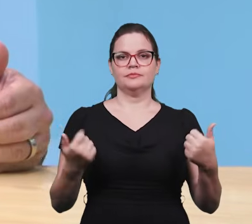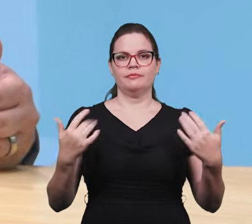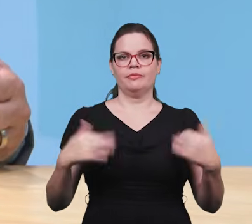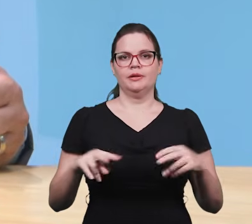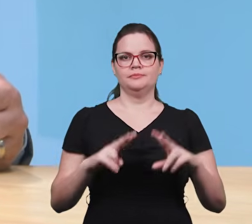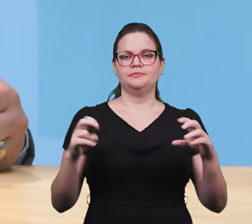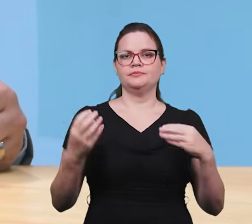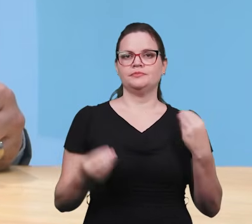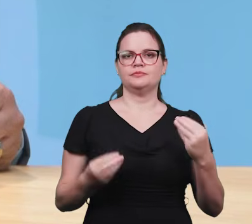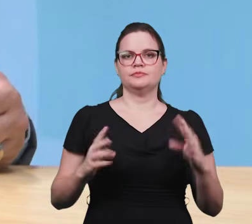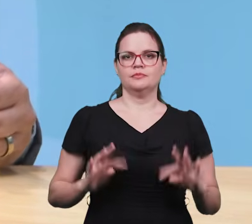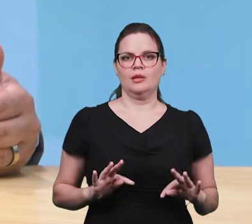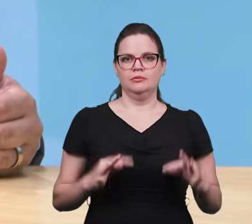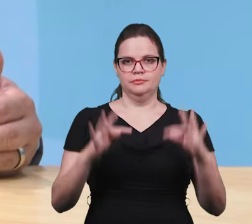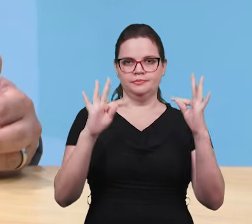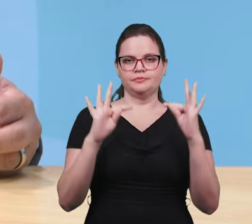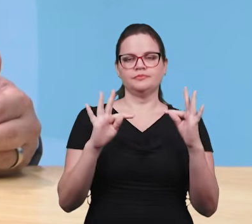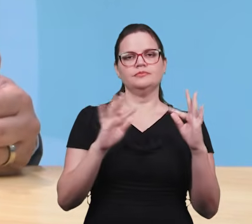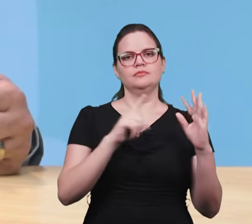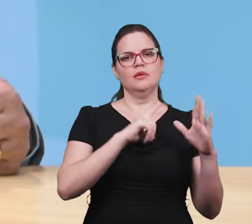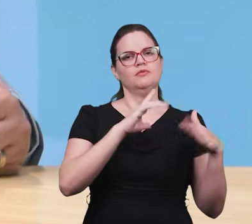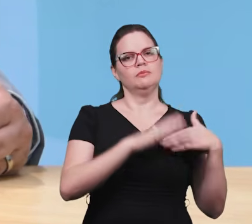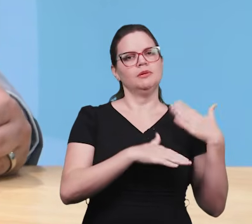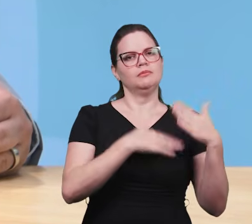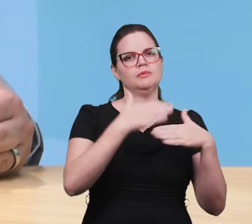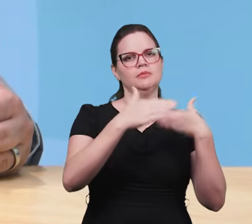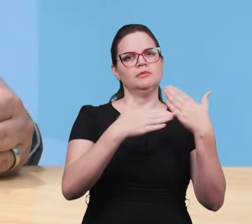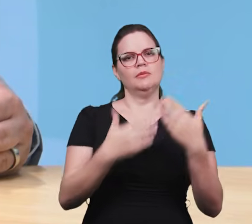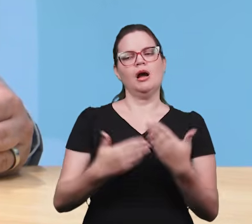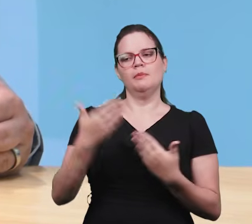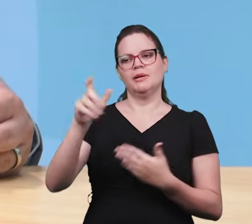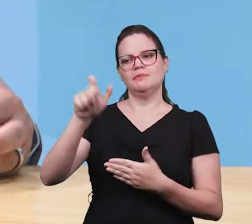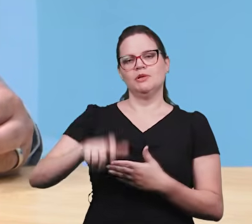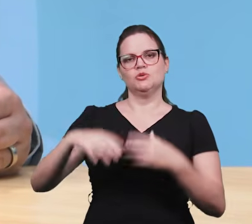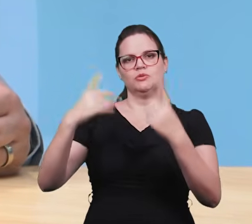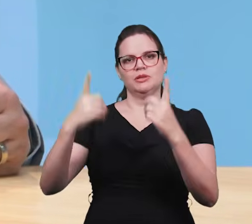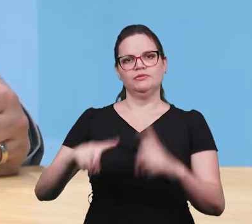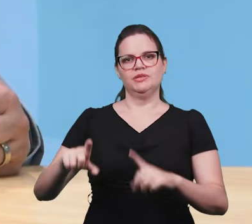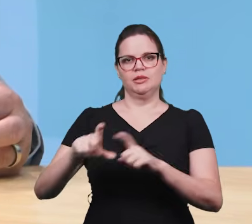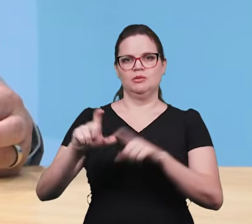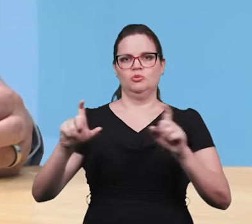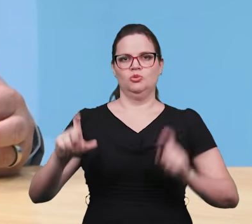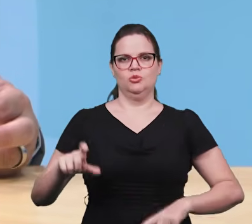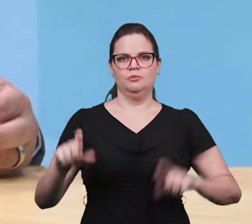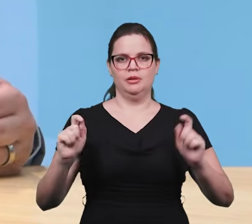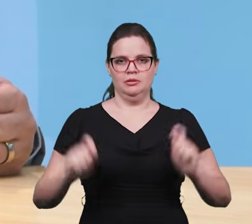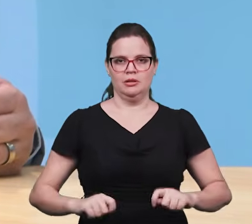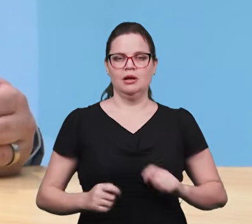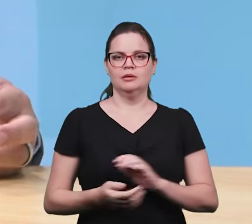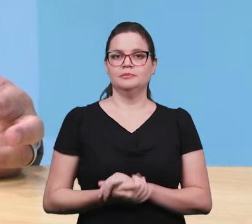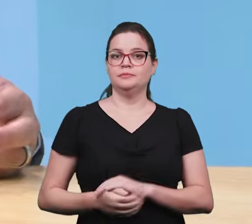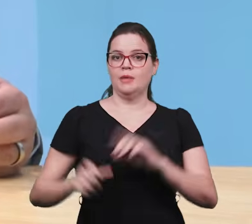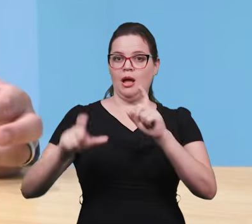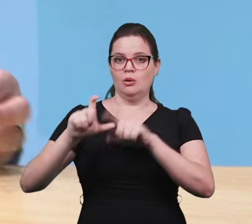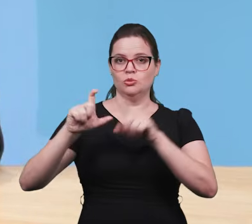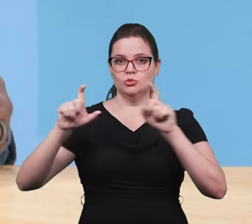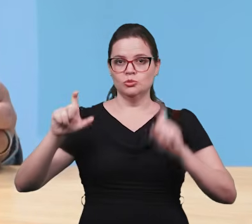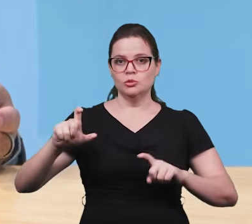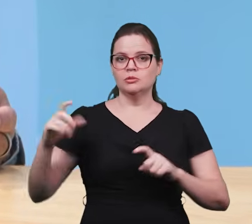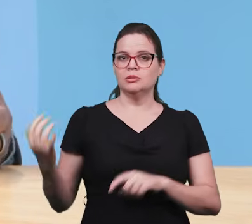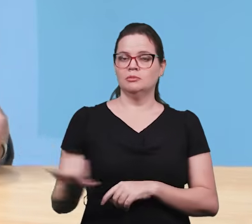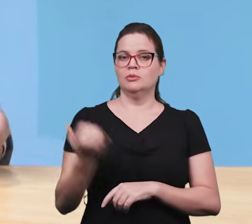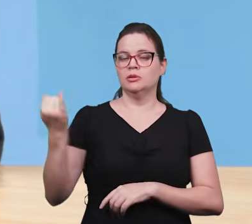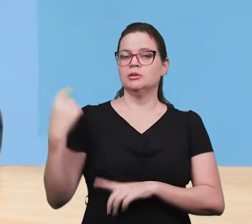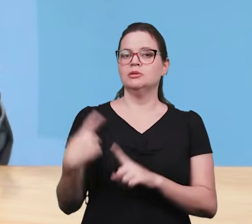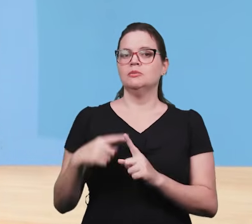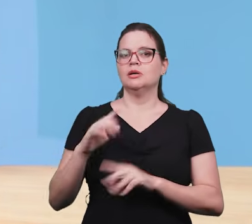que a tecnologia foi desenvolvendo e trazendo mais autonomia para as pessoas, né? E essa autonomia é importante porque a gente vê pessoas,